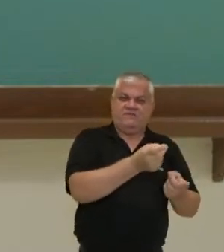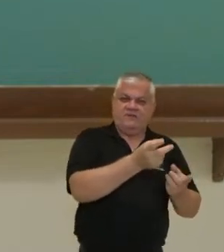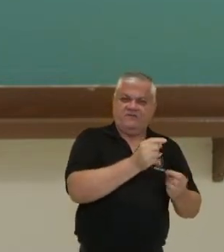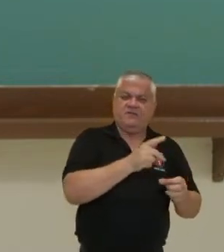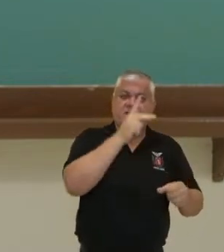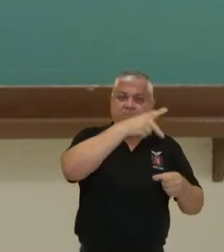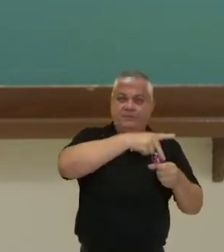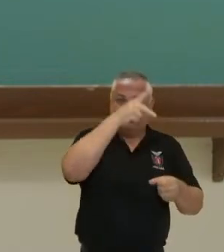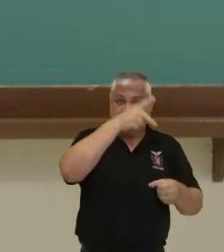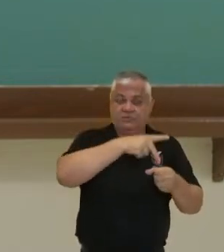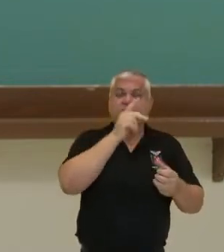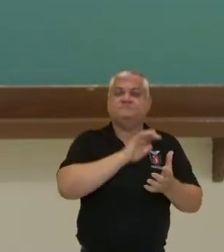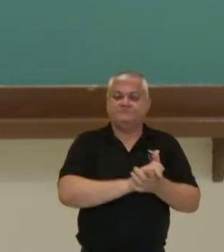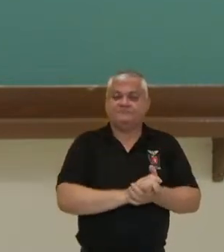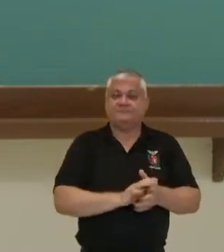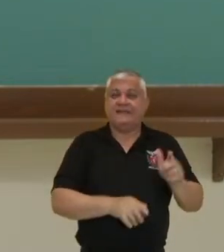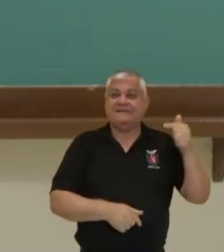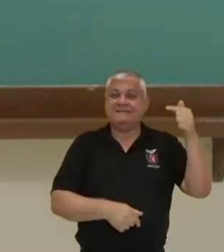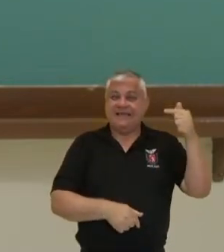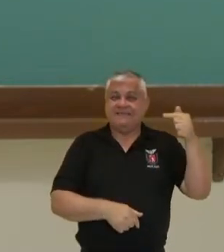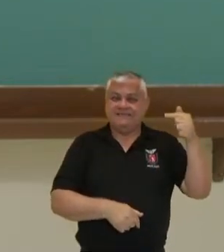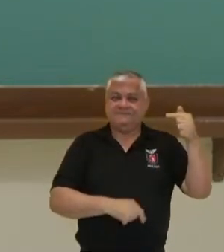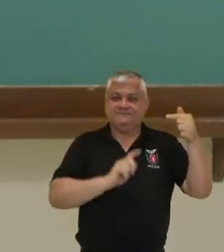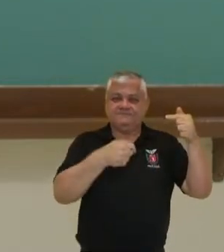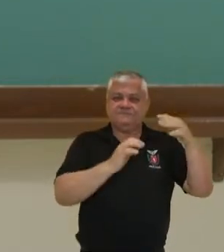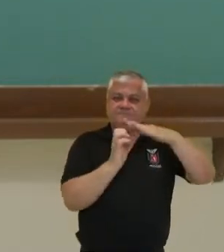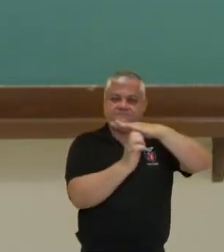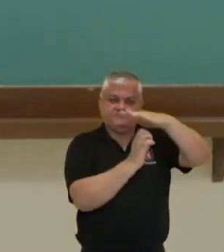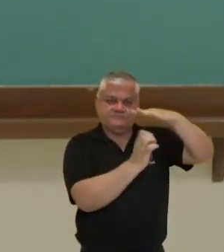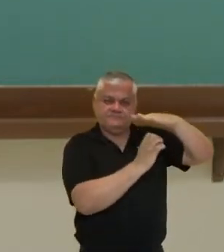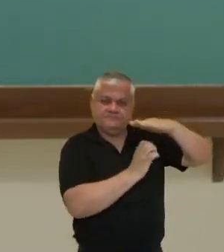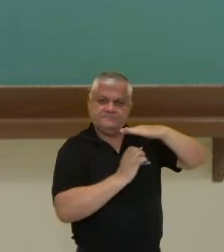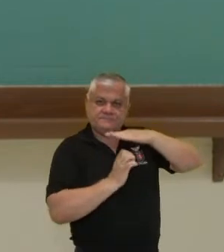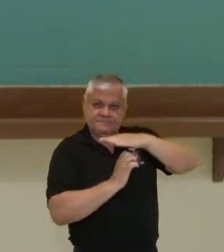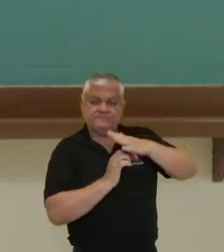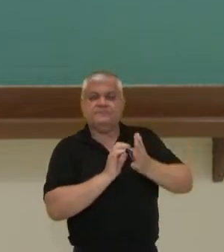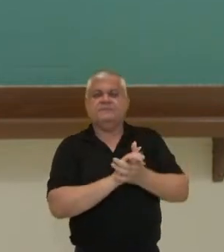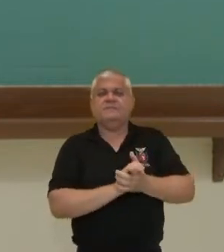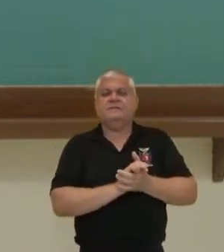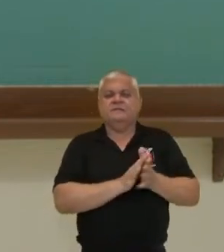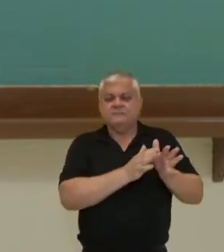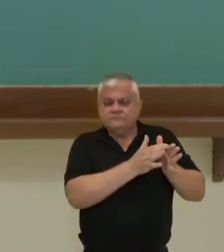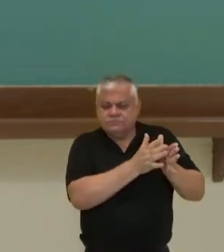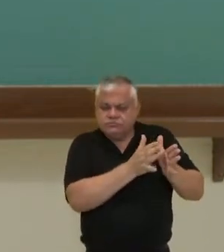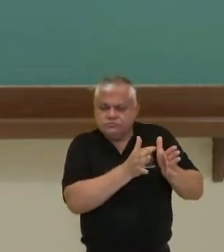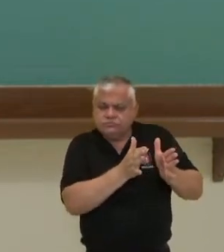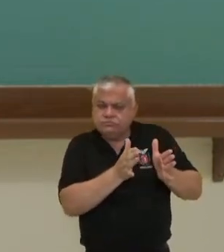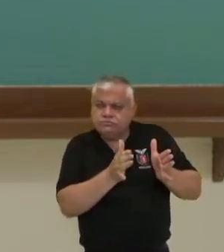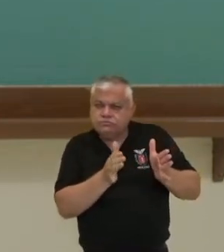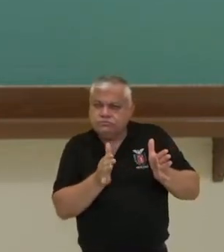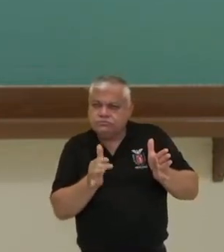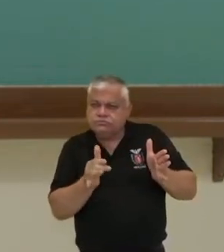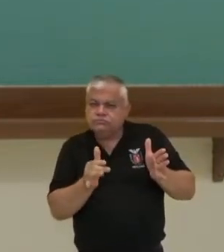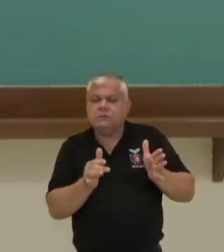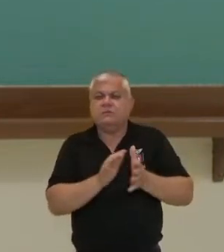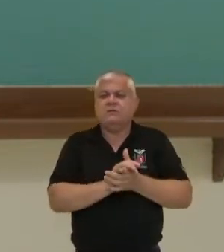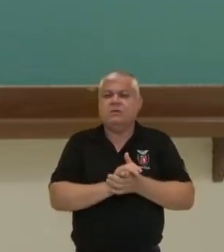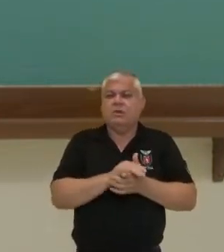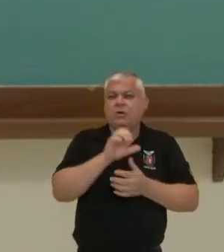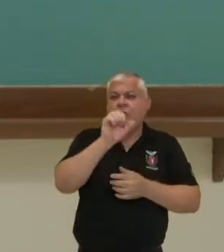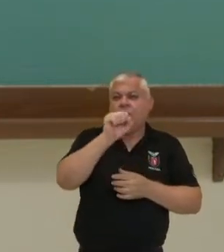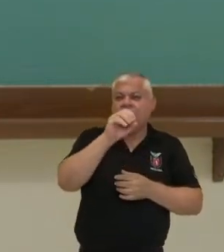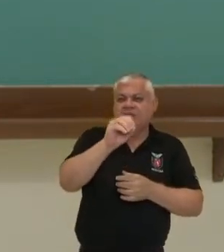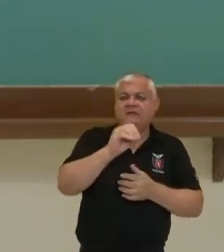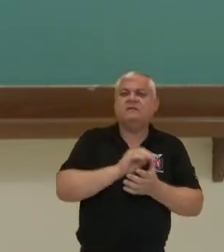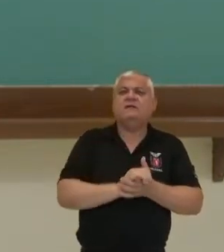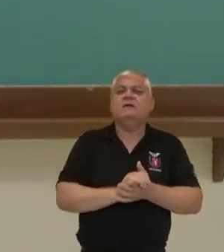ficaram conhecidos como as sete irmãs ali Por volta do final dos anos 70 e início dos 80 aliás